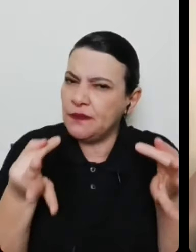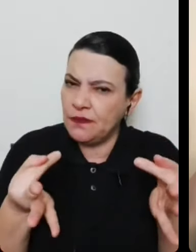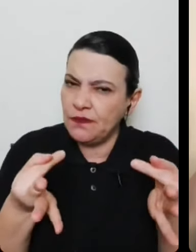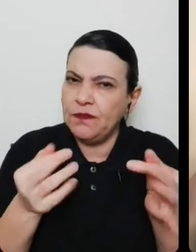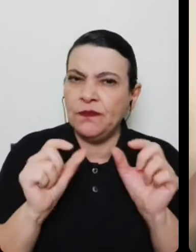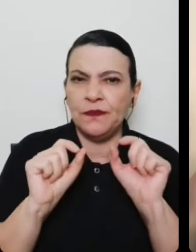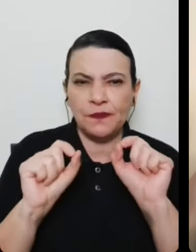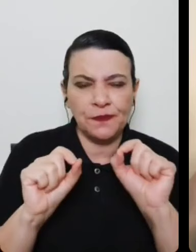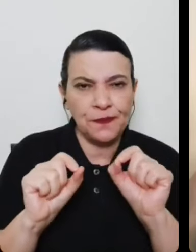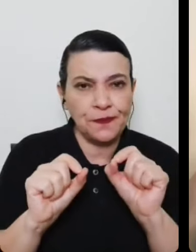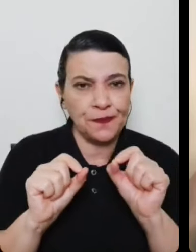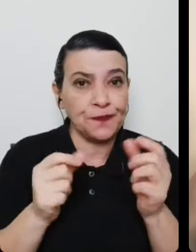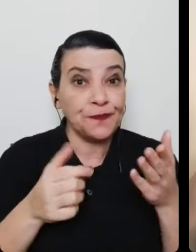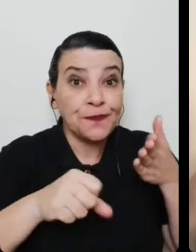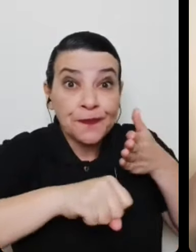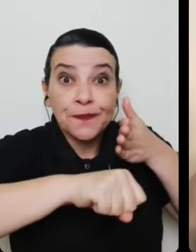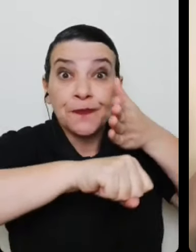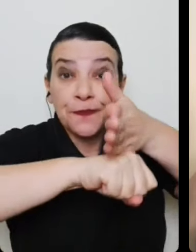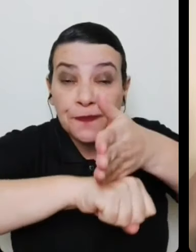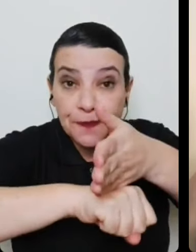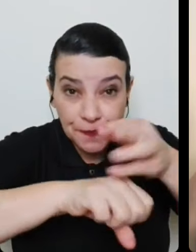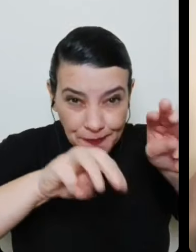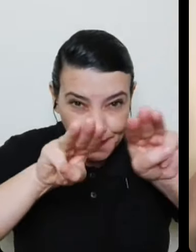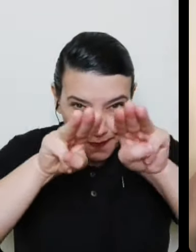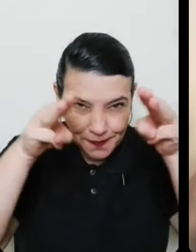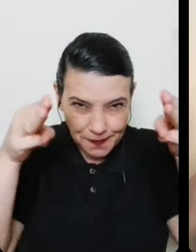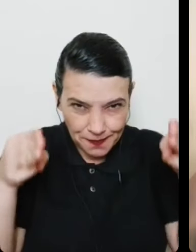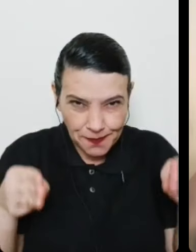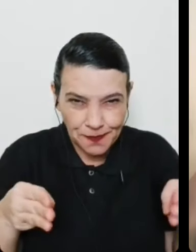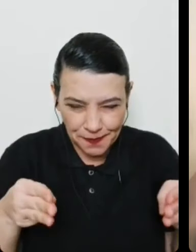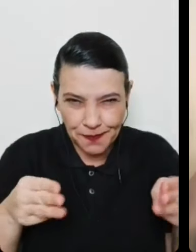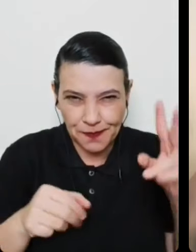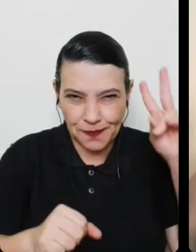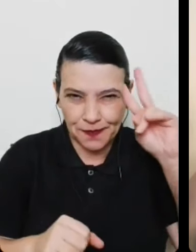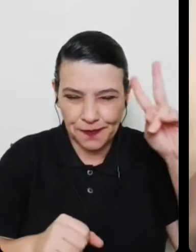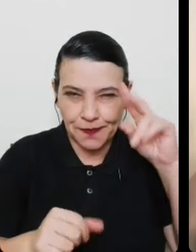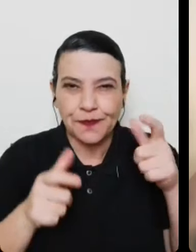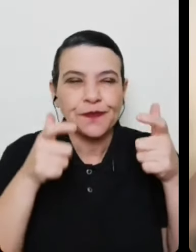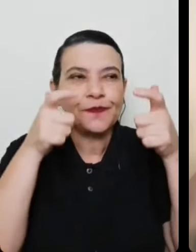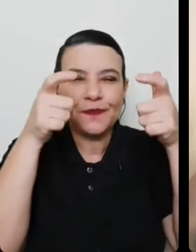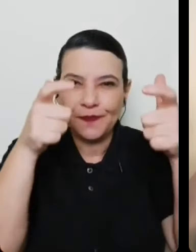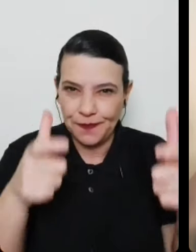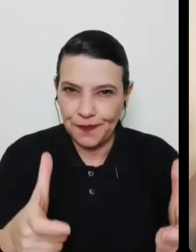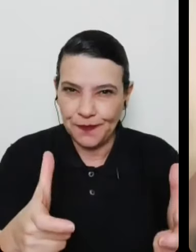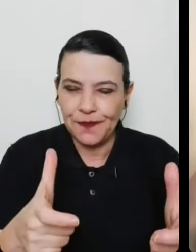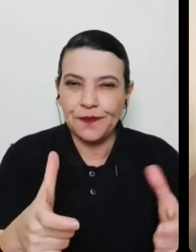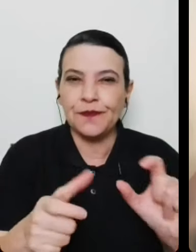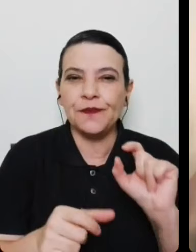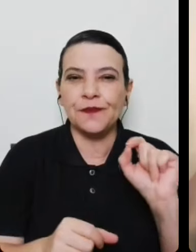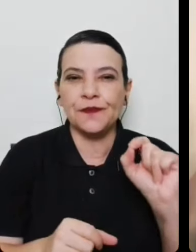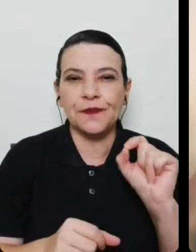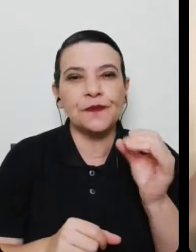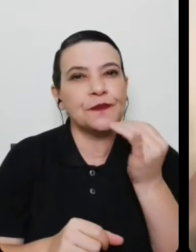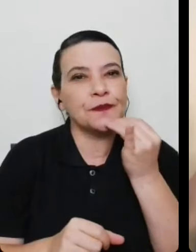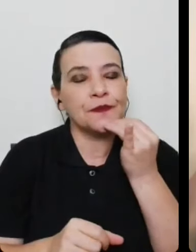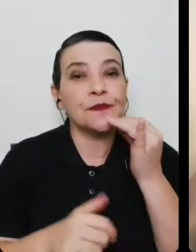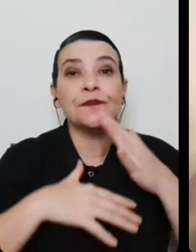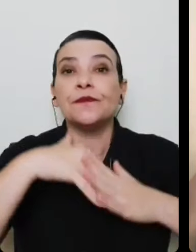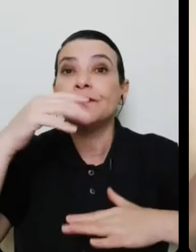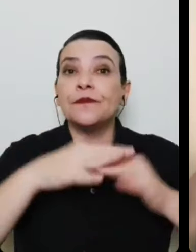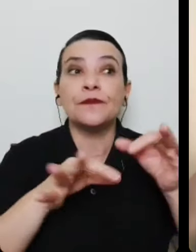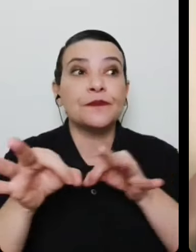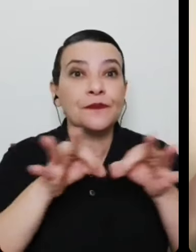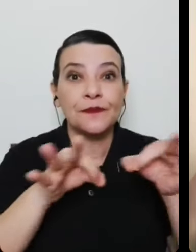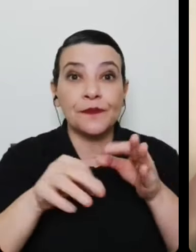ali no, na entrada, no caso do Museu Histórico, ali onde foi colocada a ação, ela é entrada